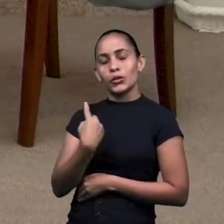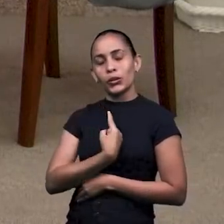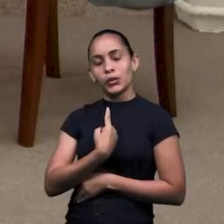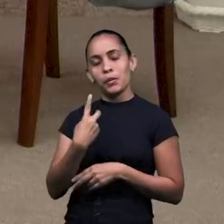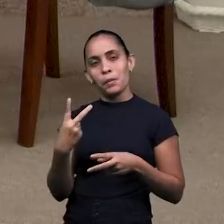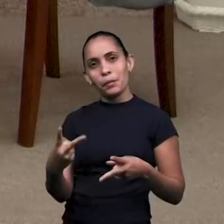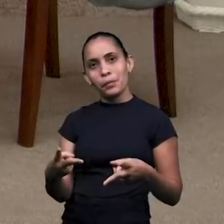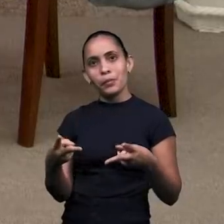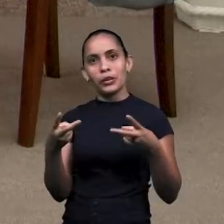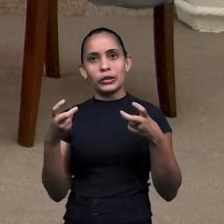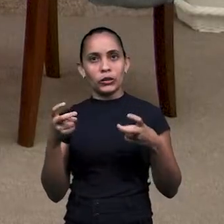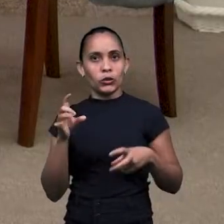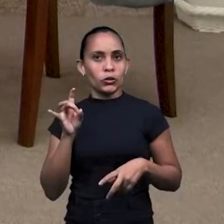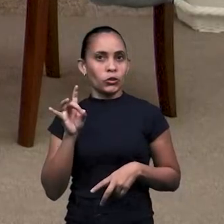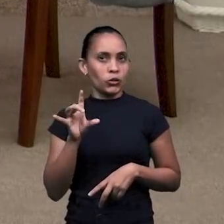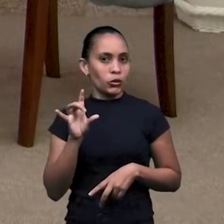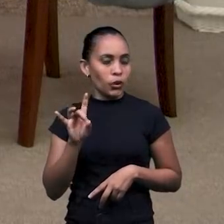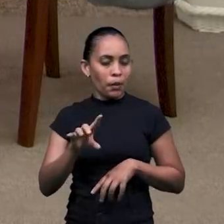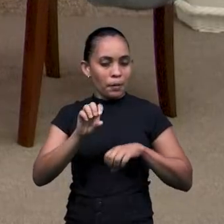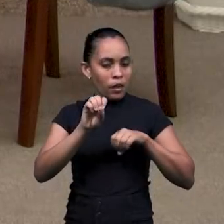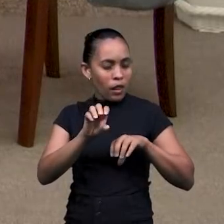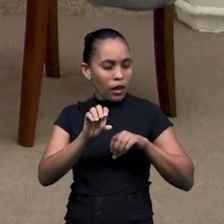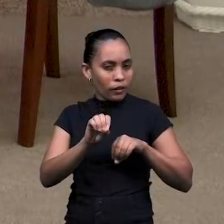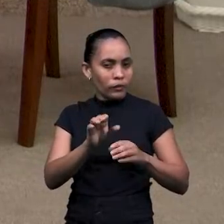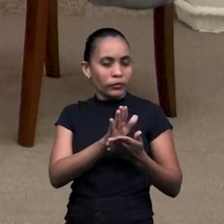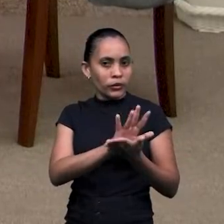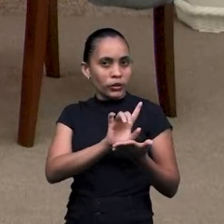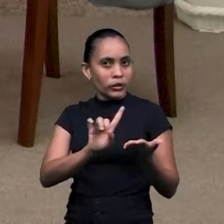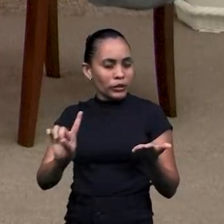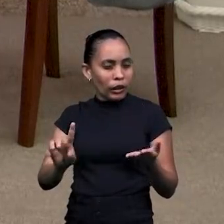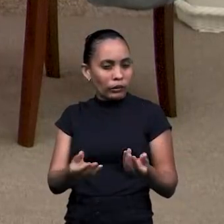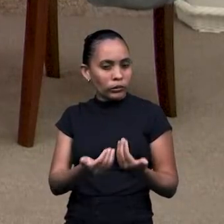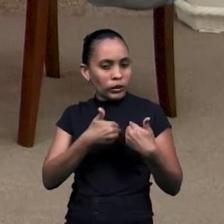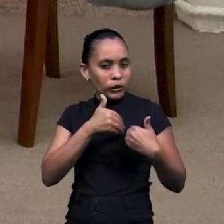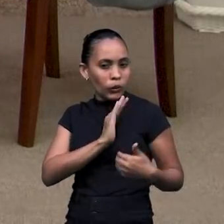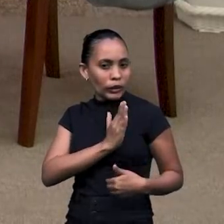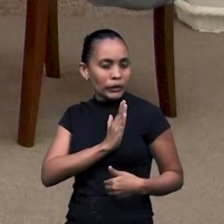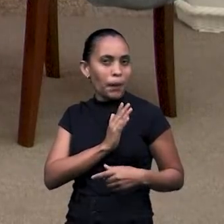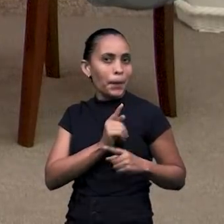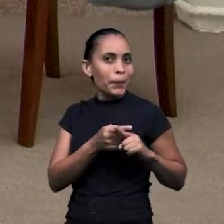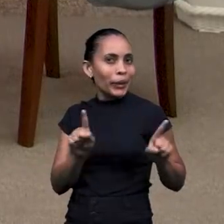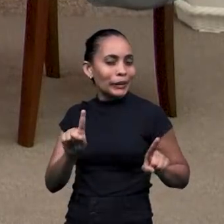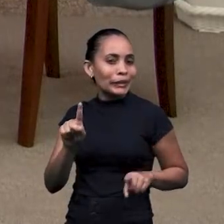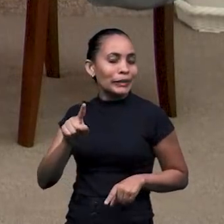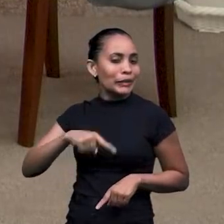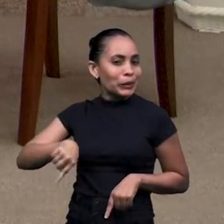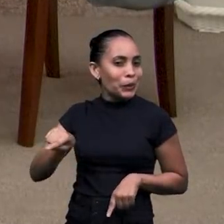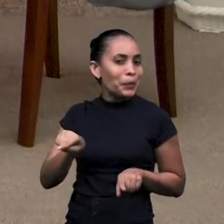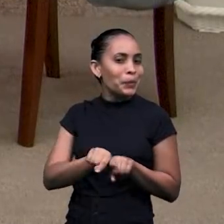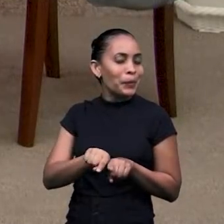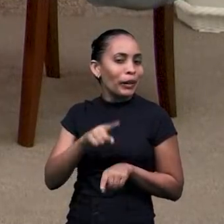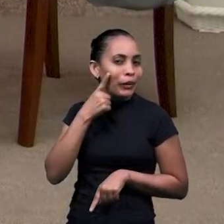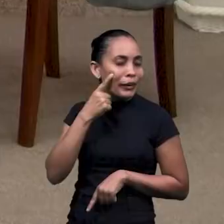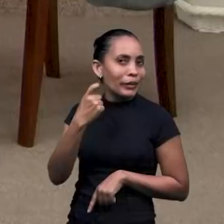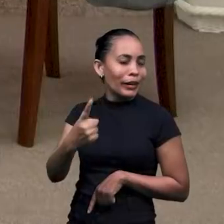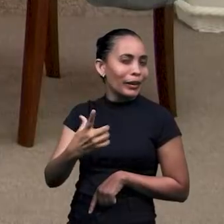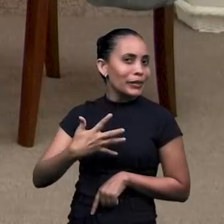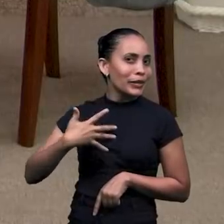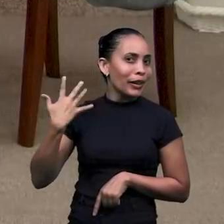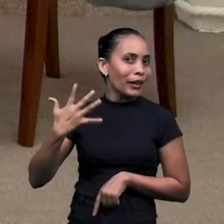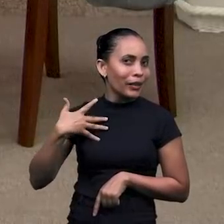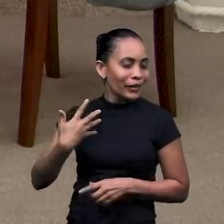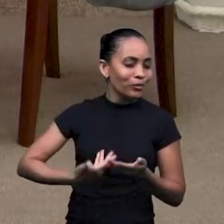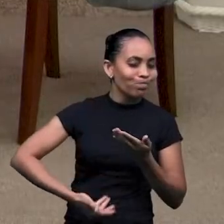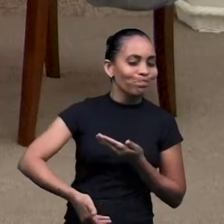nós estamos vendo ali não só a palavra sendo ensinada, guardada nos corações, mas também a alegria e o interesse